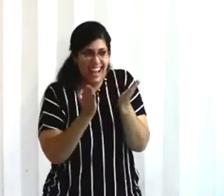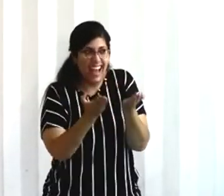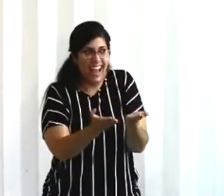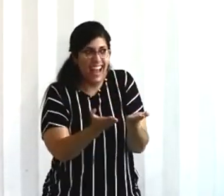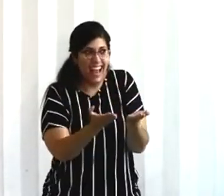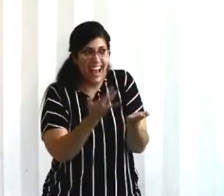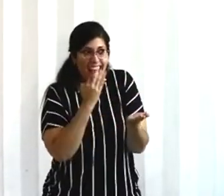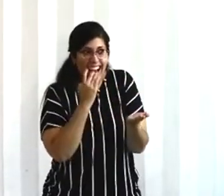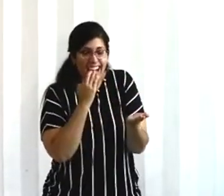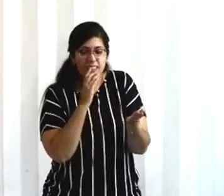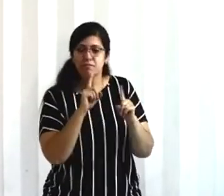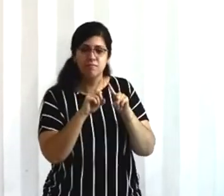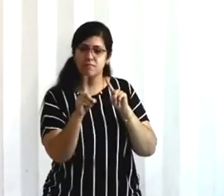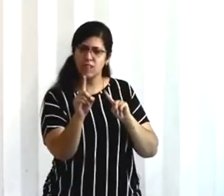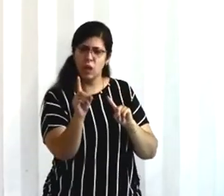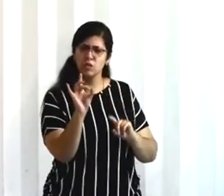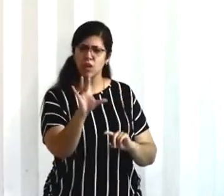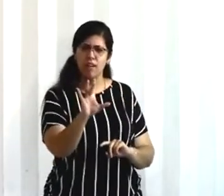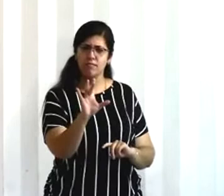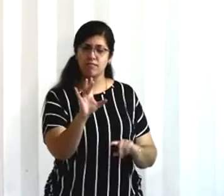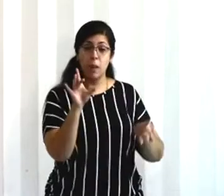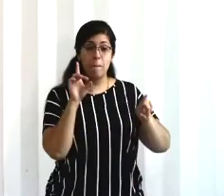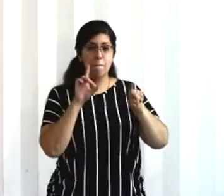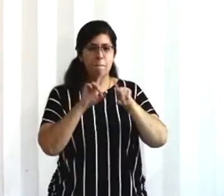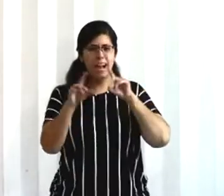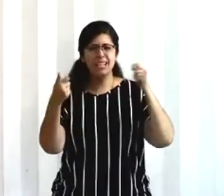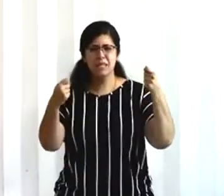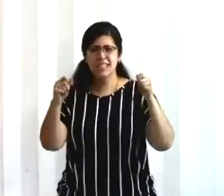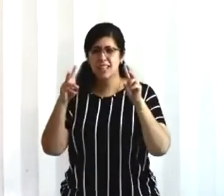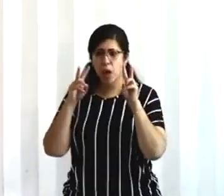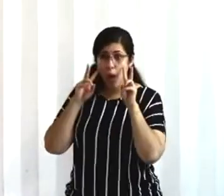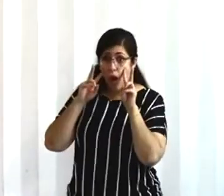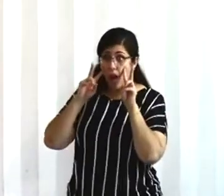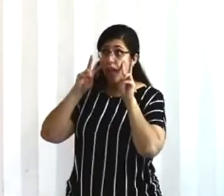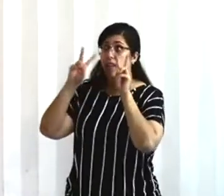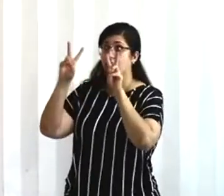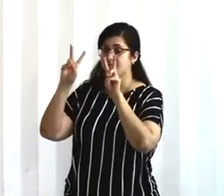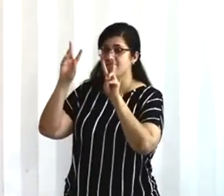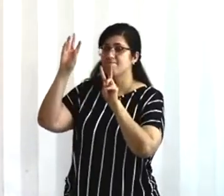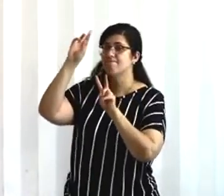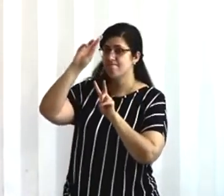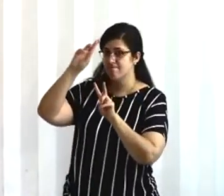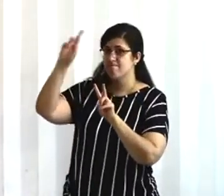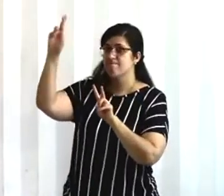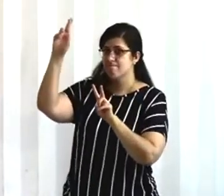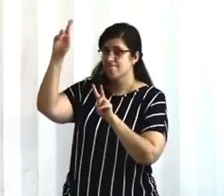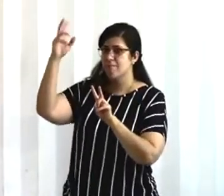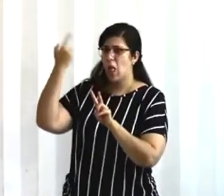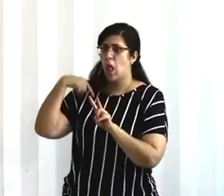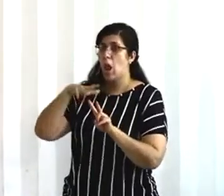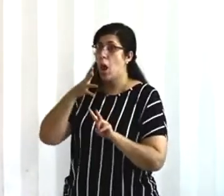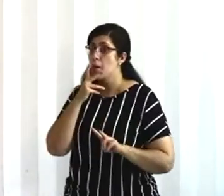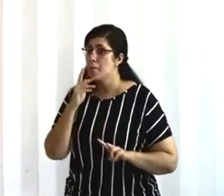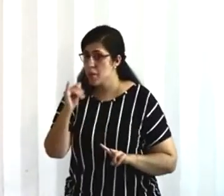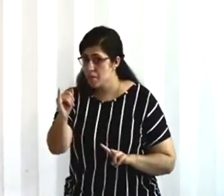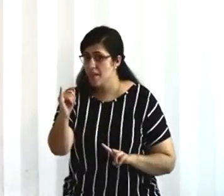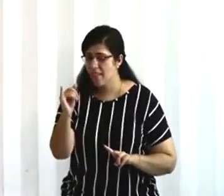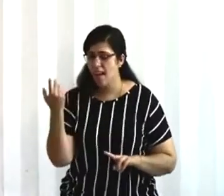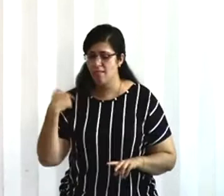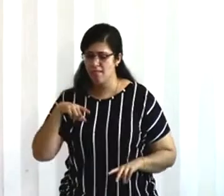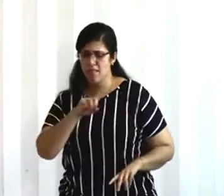Mas nós precisamos olhar para aquilo que o profeta traz para nós como a